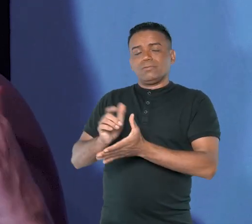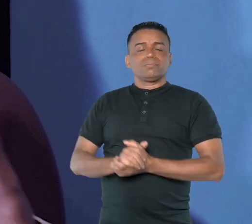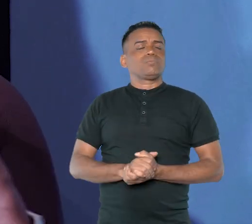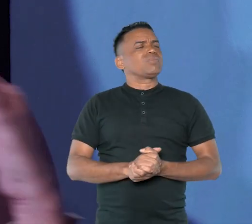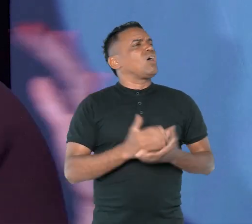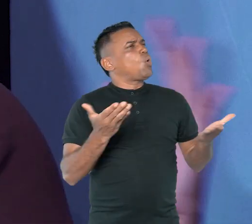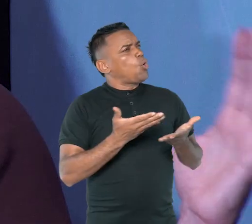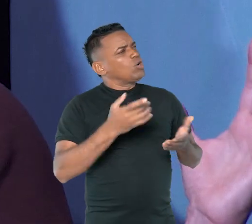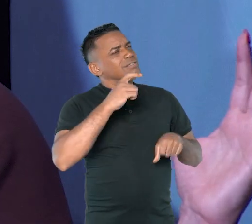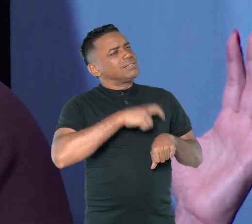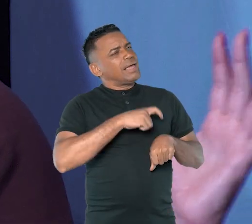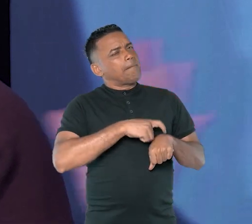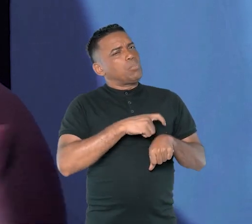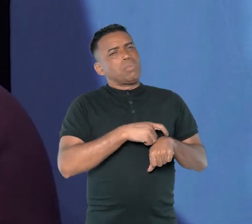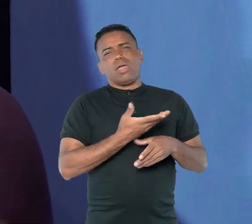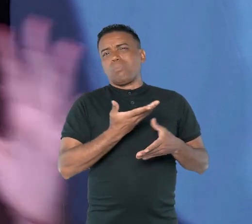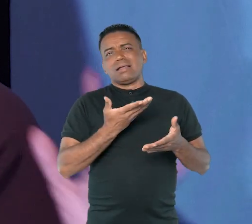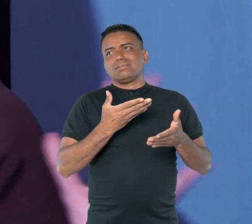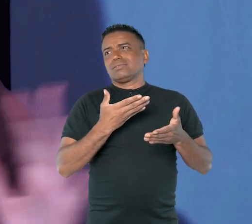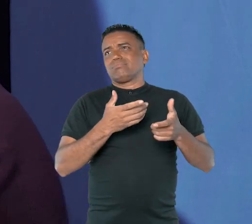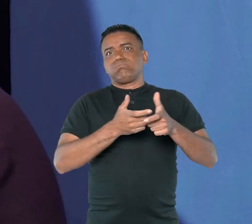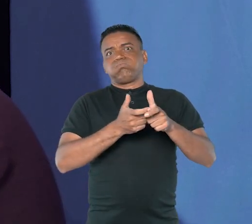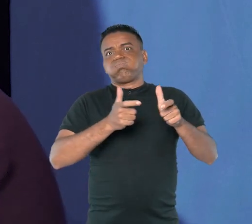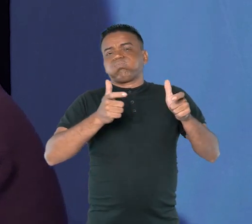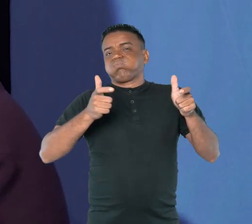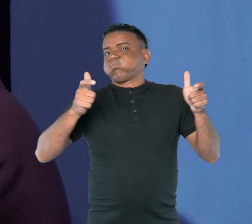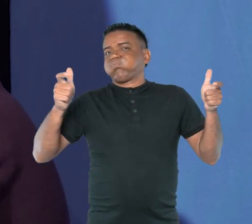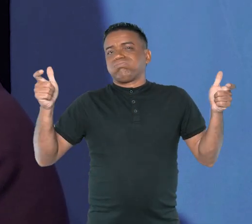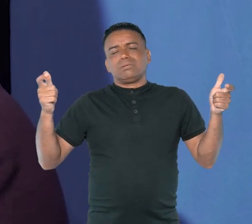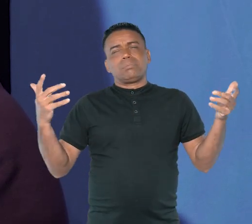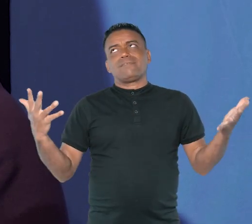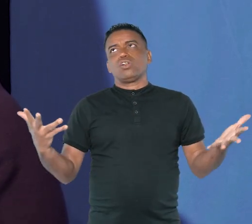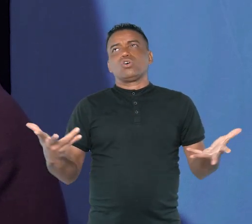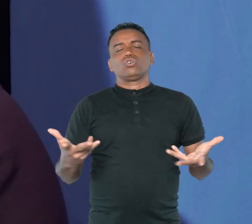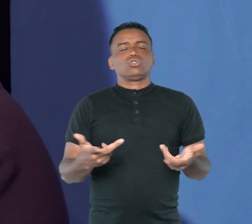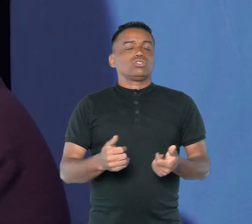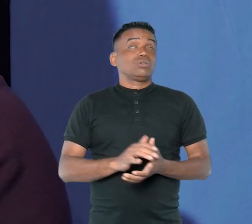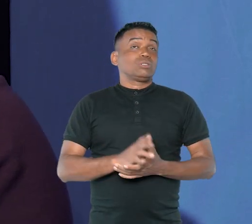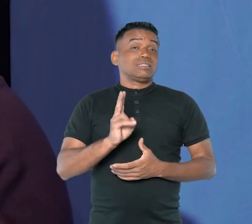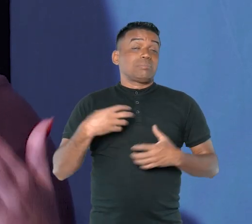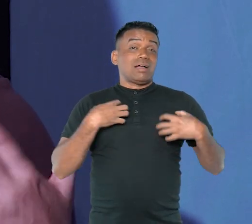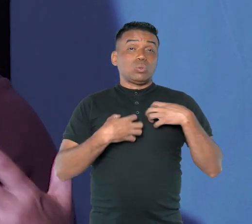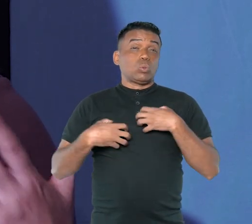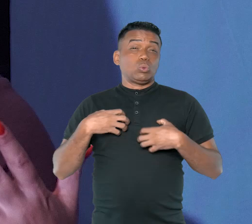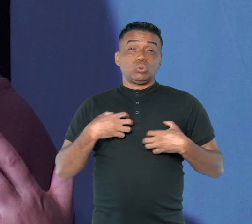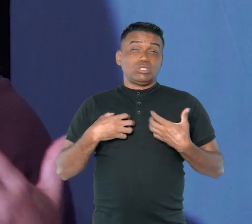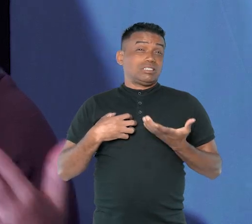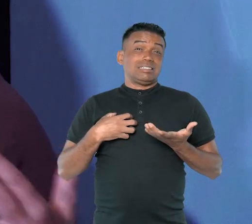Hoje eu trabalho num tempo mais dilatado, que eu acho maravilhoso, né? Eu sempre tive uma angústia com deadline, assim. Sempre